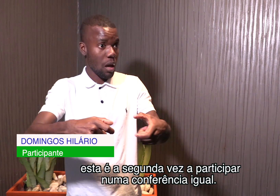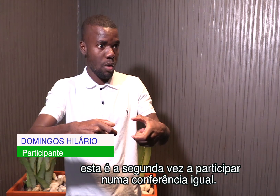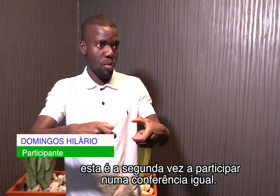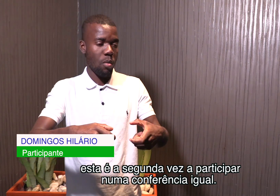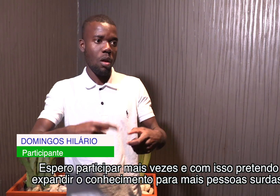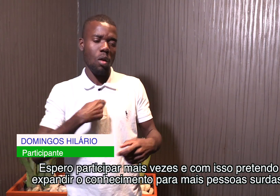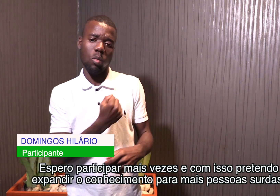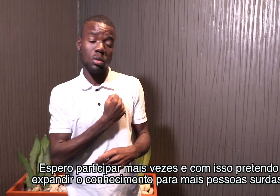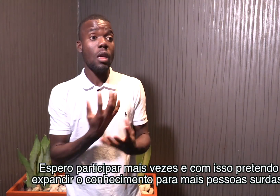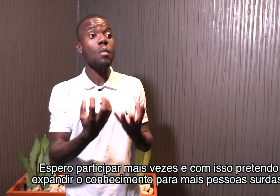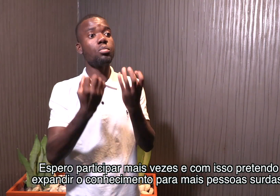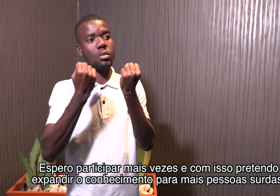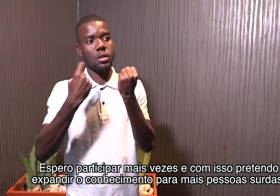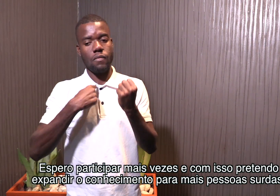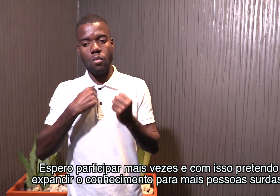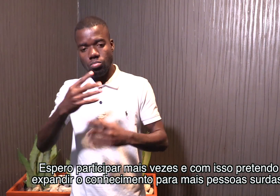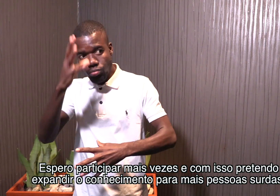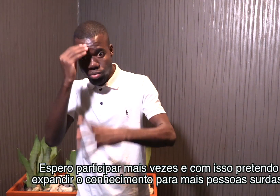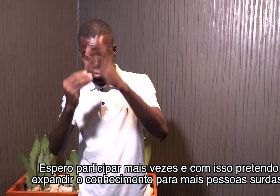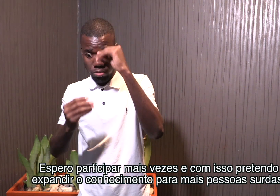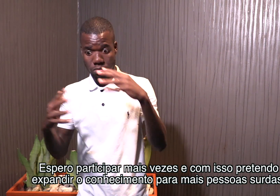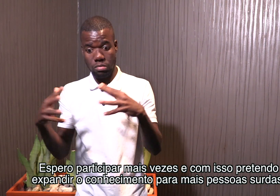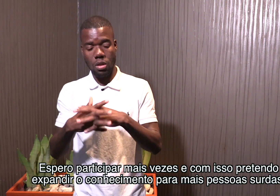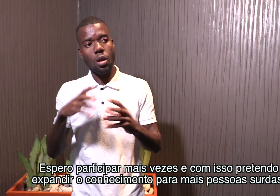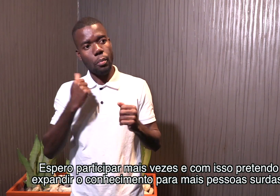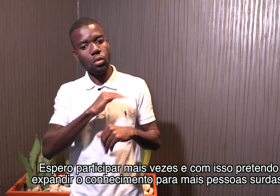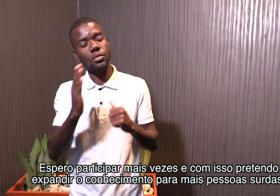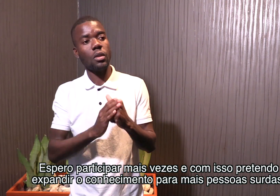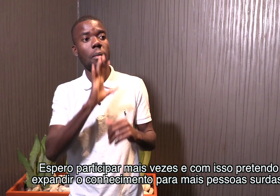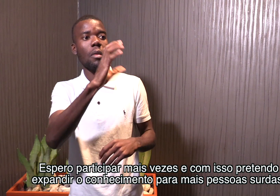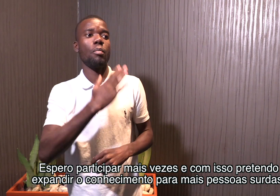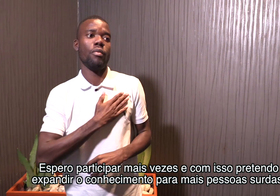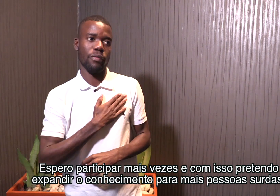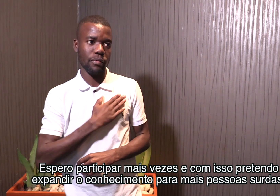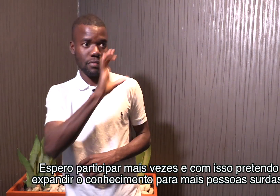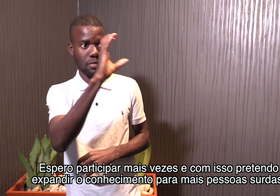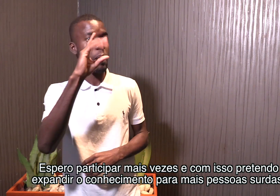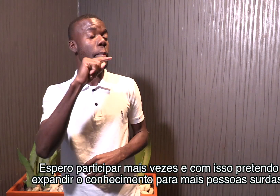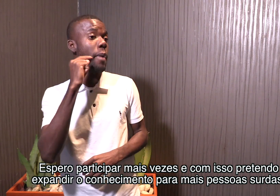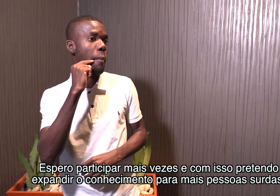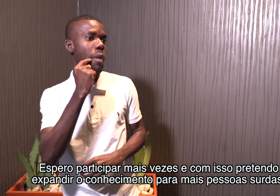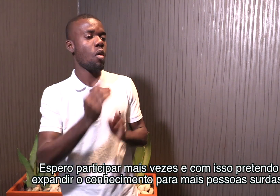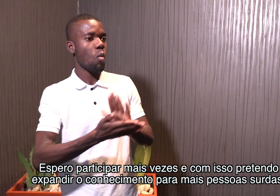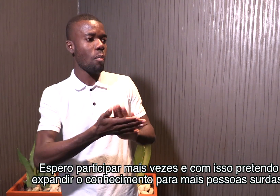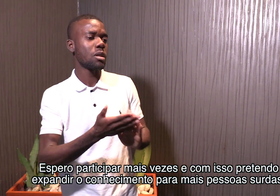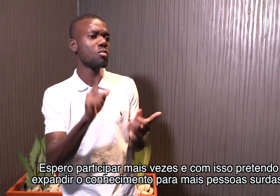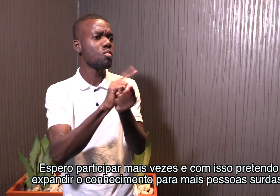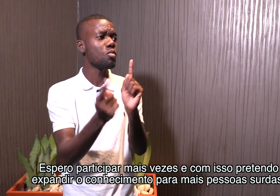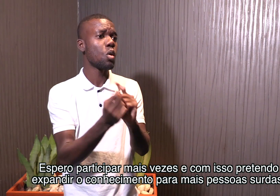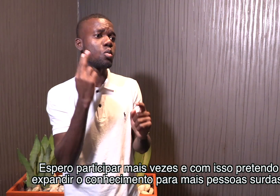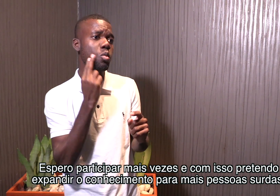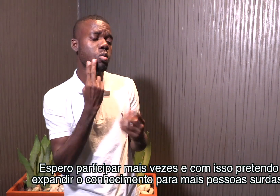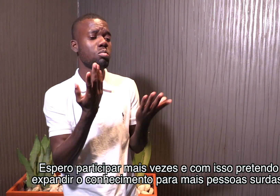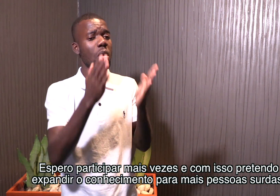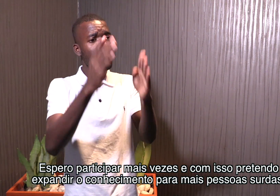igual. Espero participar mais vezes e, com isso, pretendo expandir o conhecimento para